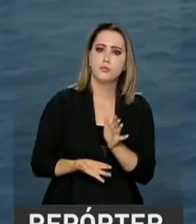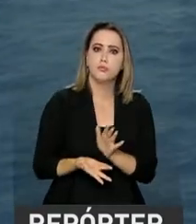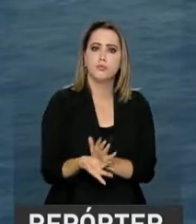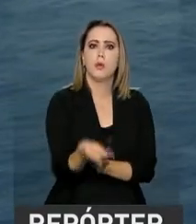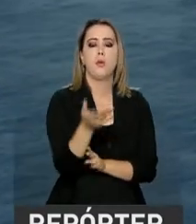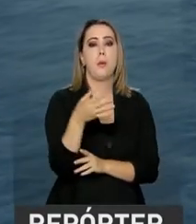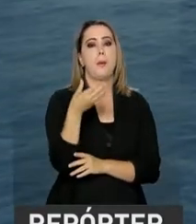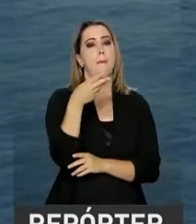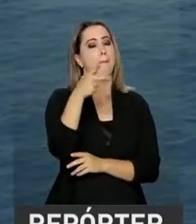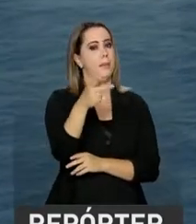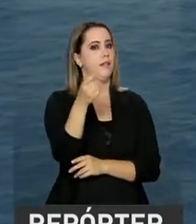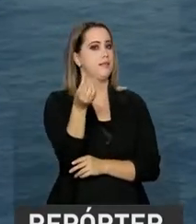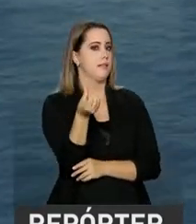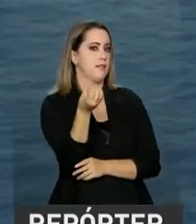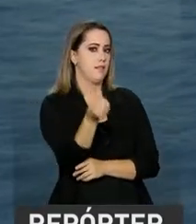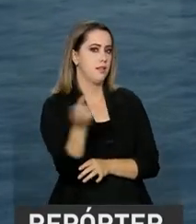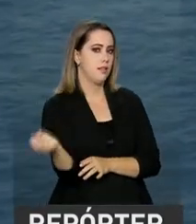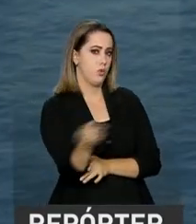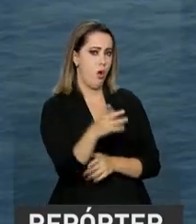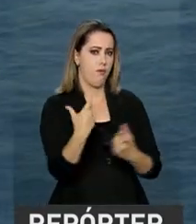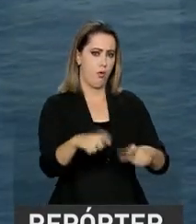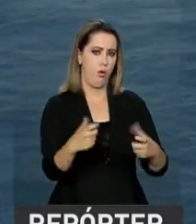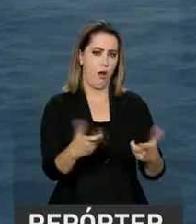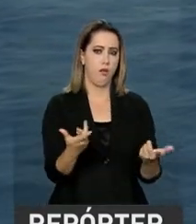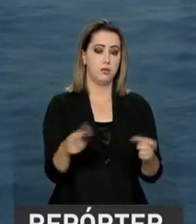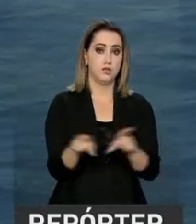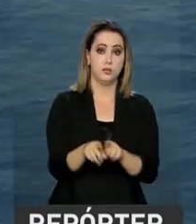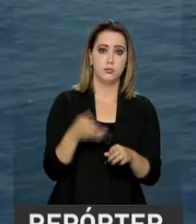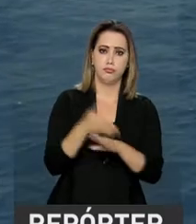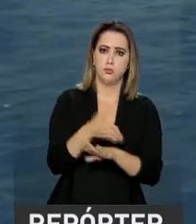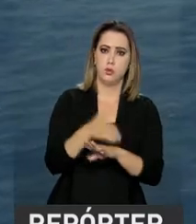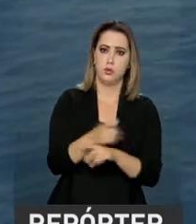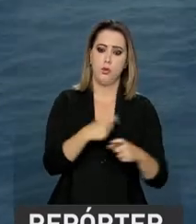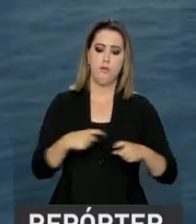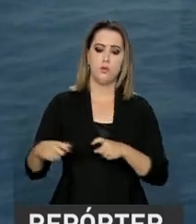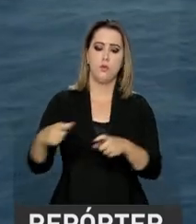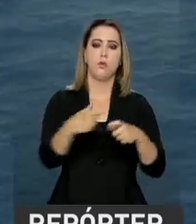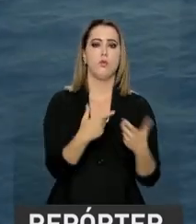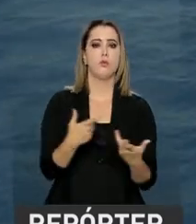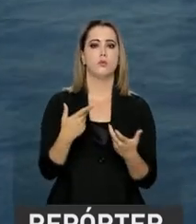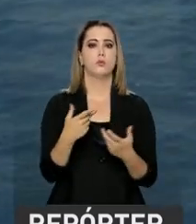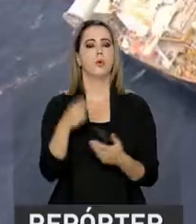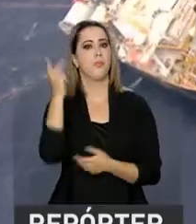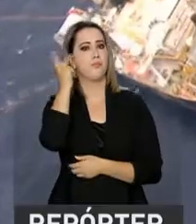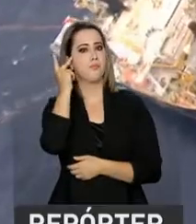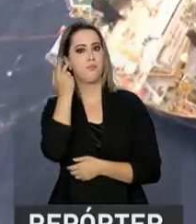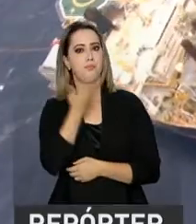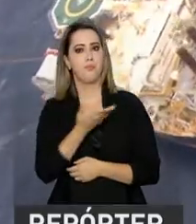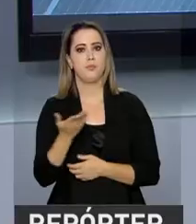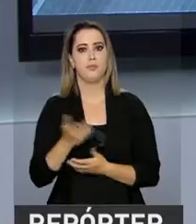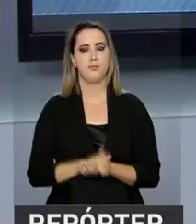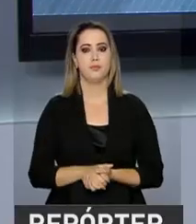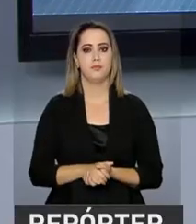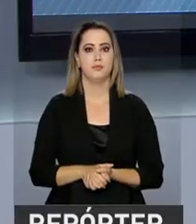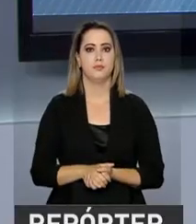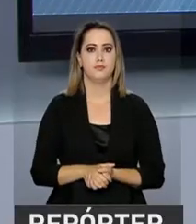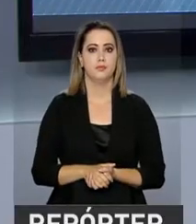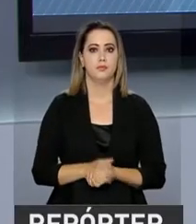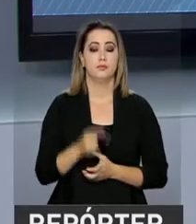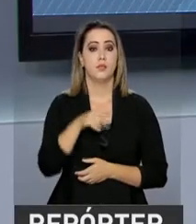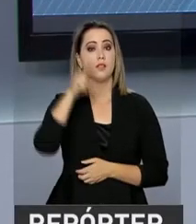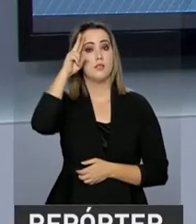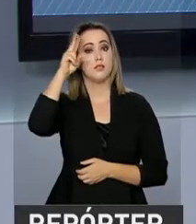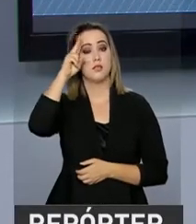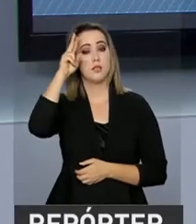66 ea entrada em operação de novos poços na bacia de santos nesta